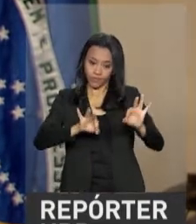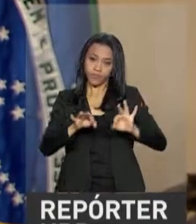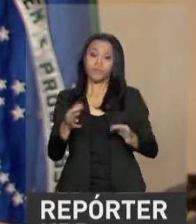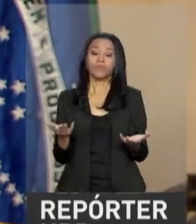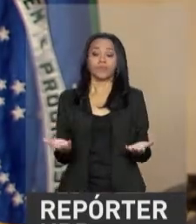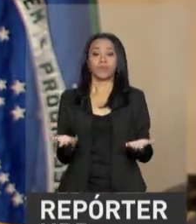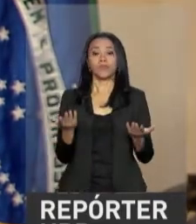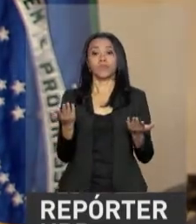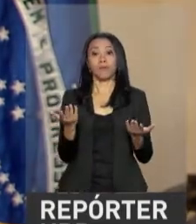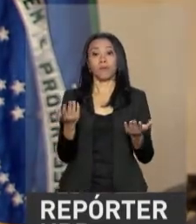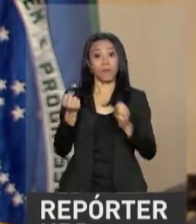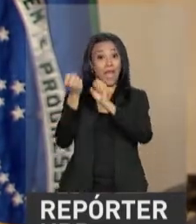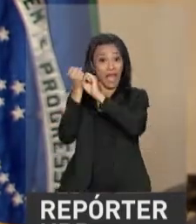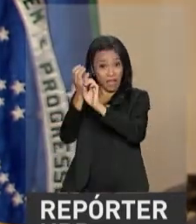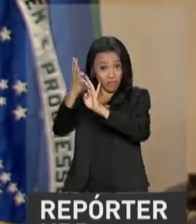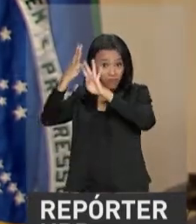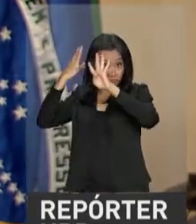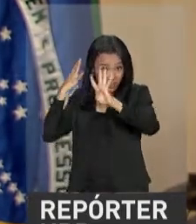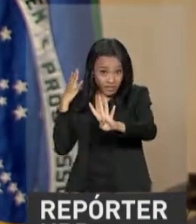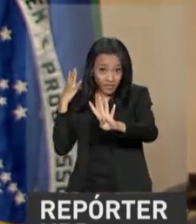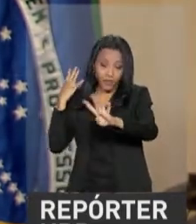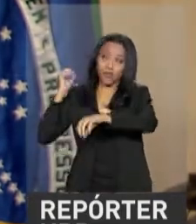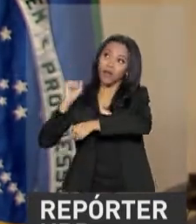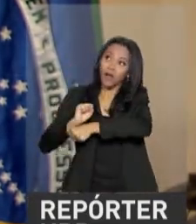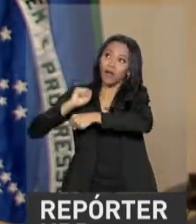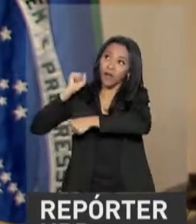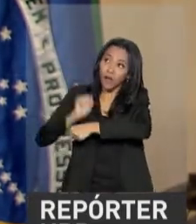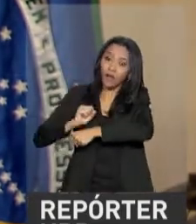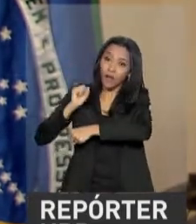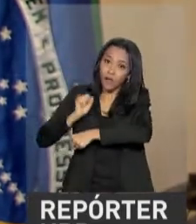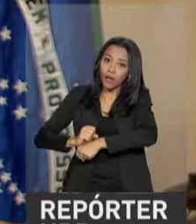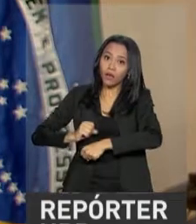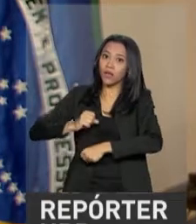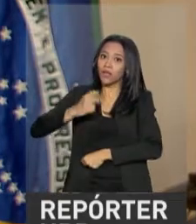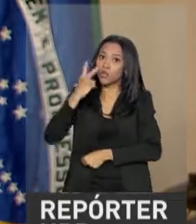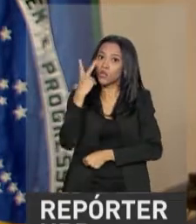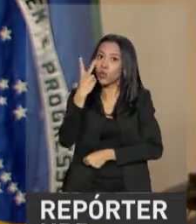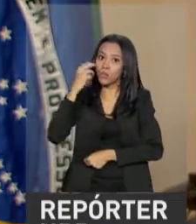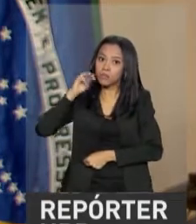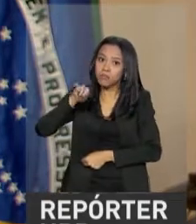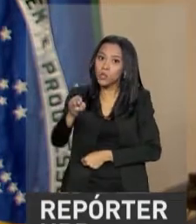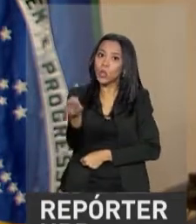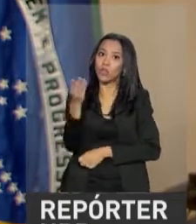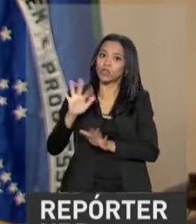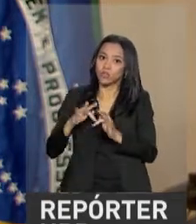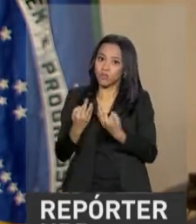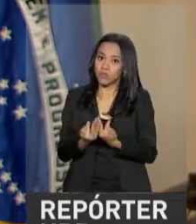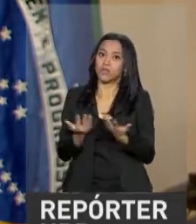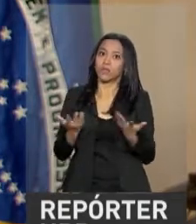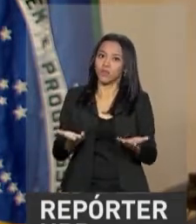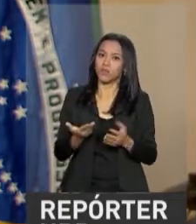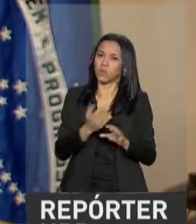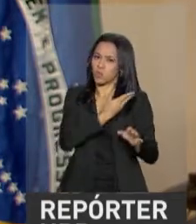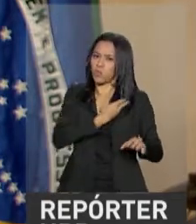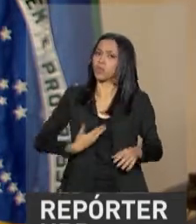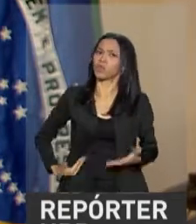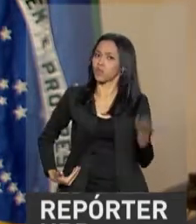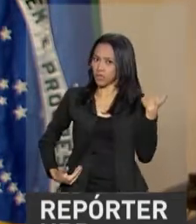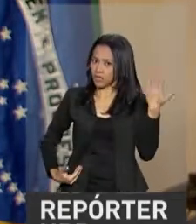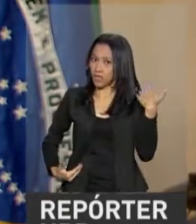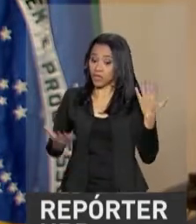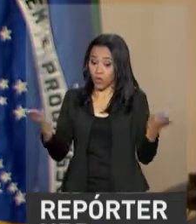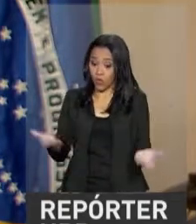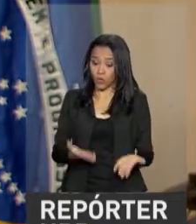ua fila de espera que já chegou a ser quase dois milhões de famílias no governo passado foi